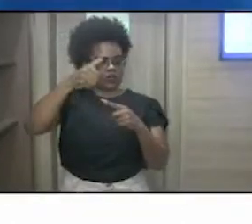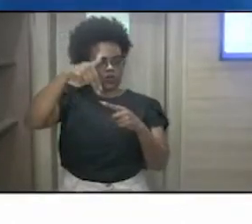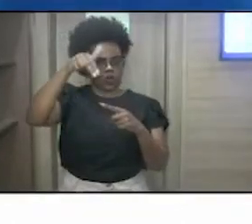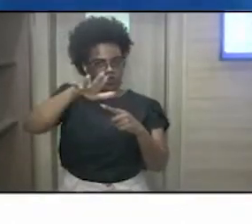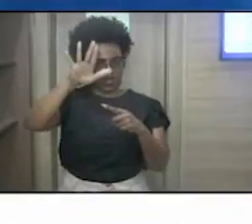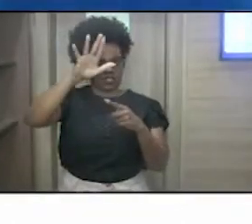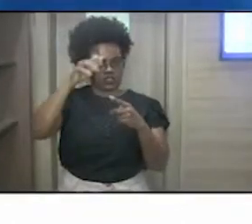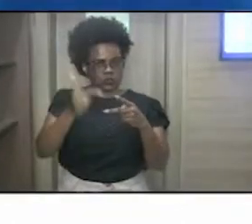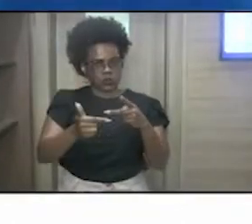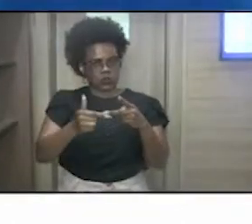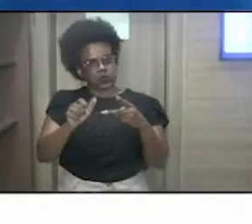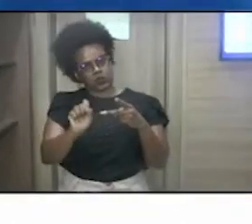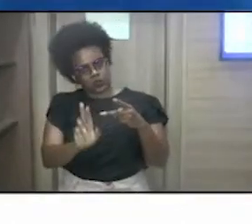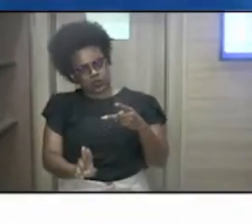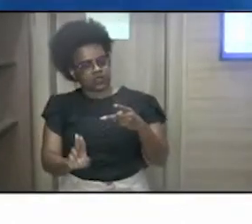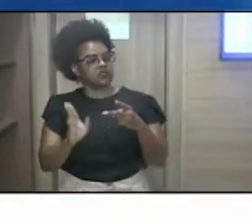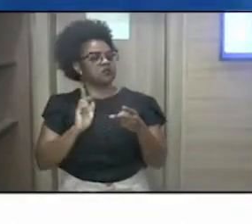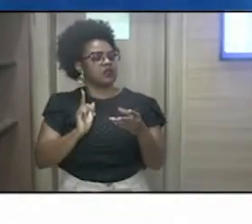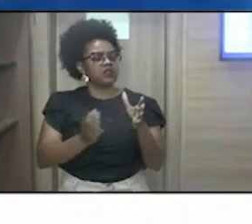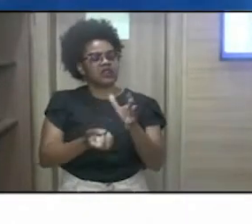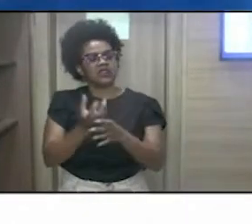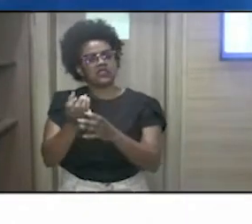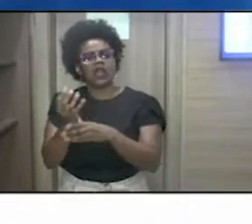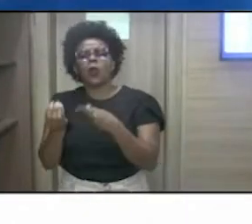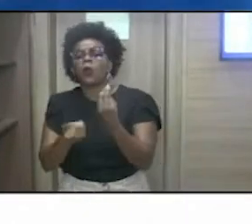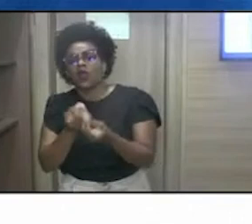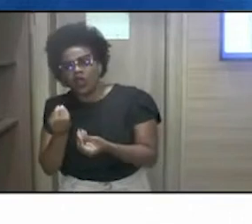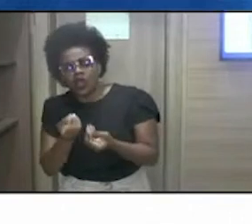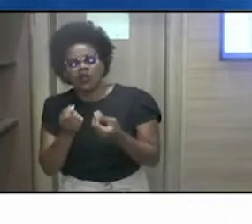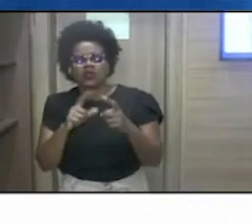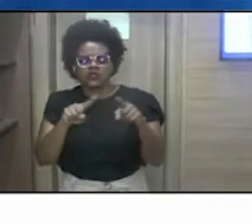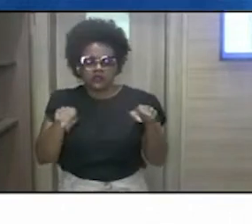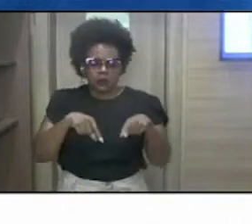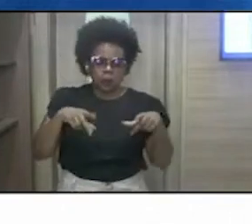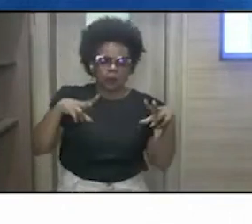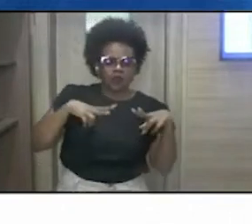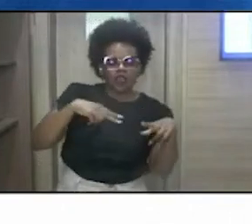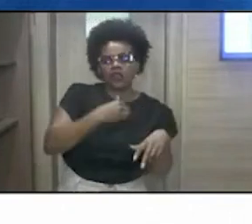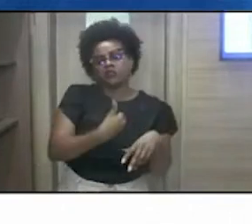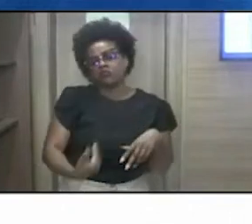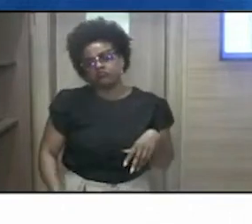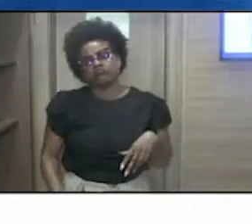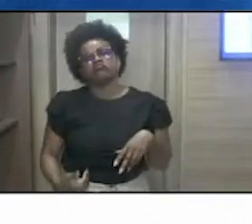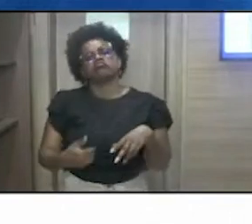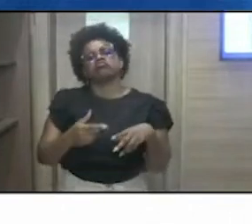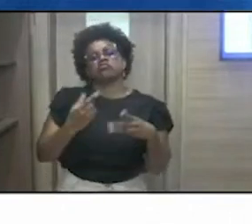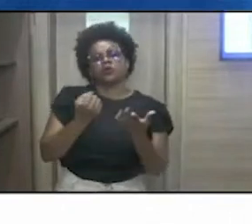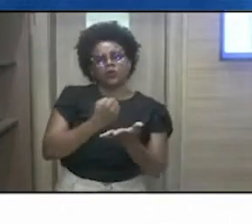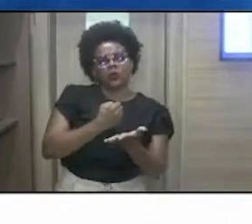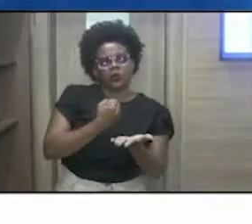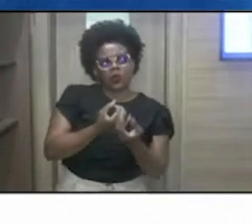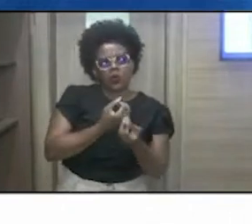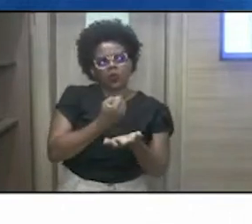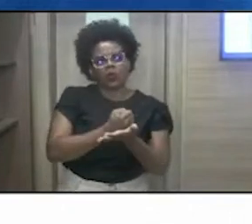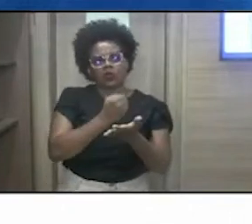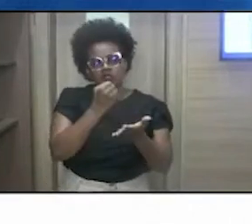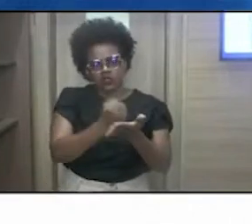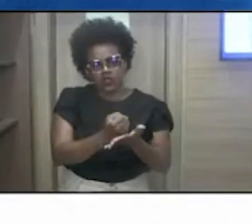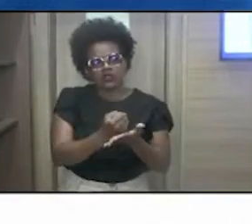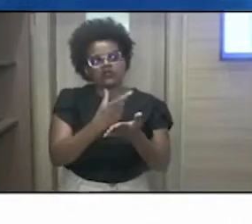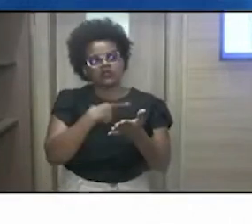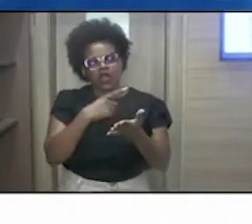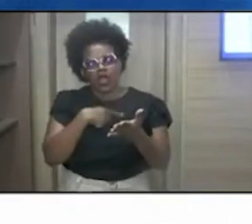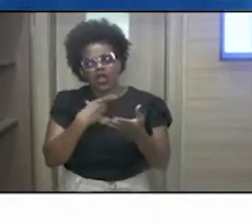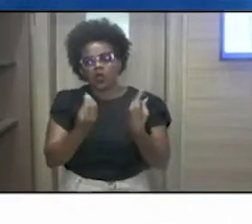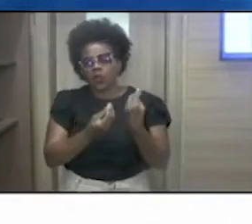E o que esses laboratórios estão produzindo? O mesmo laboratório, privado ou público, ele vai ser contratado por um processo